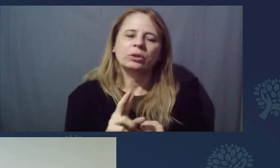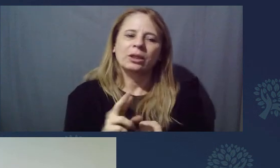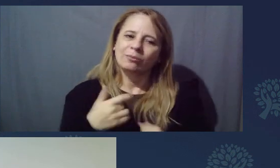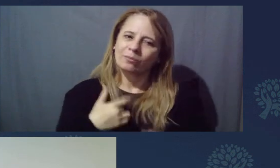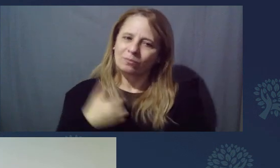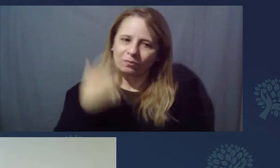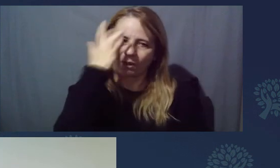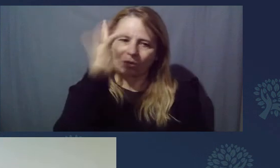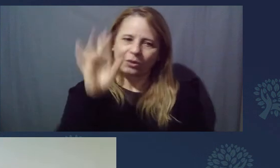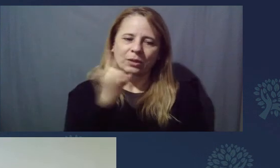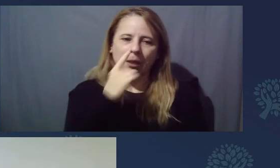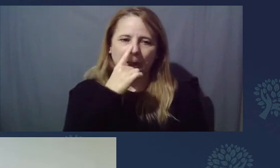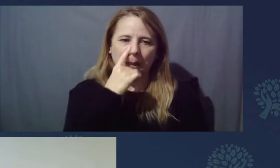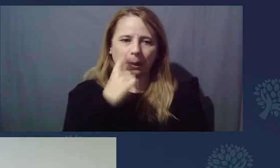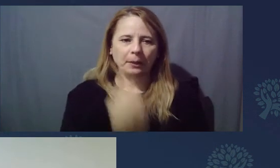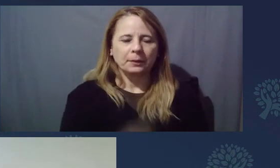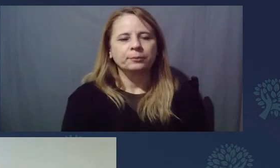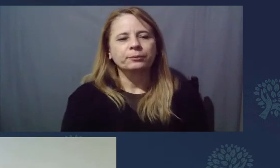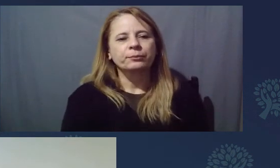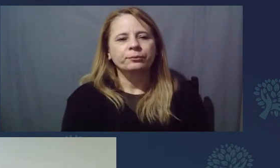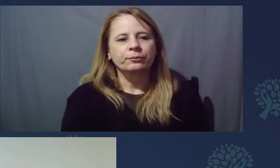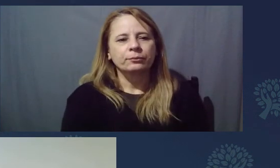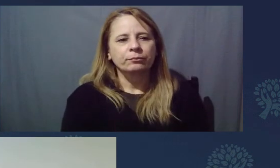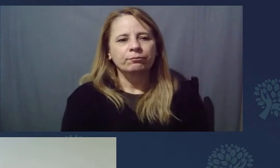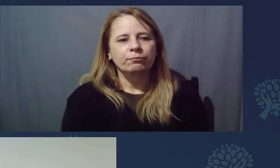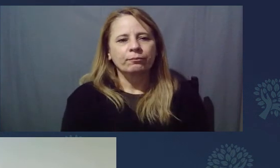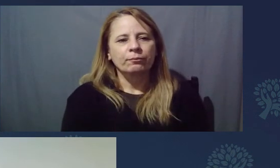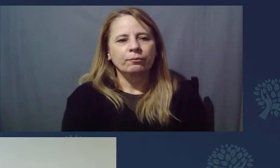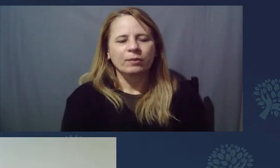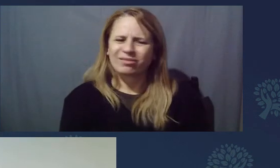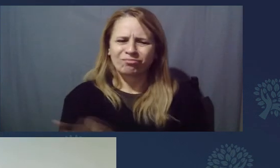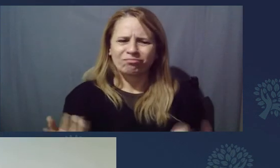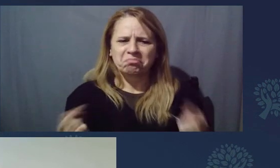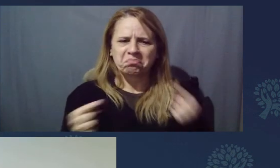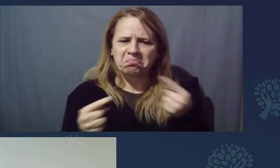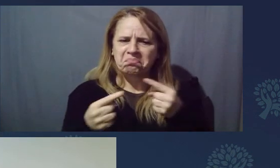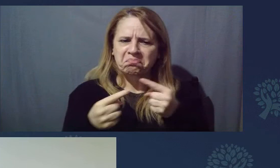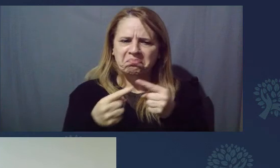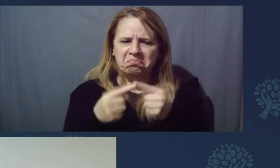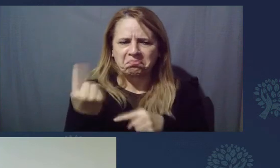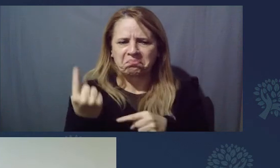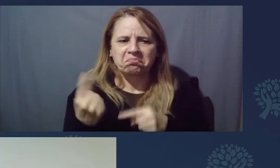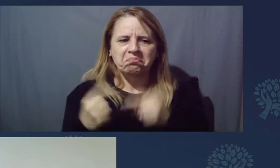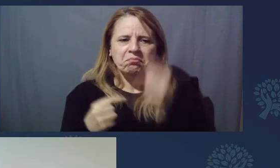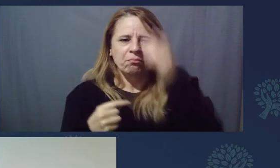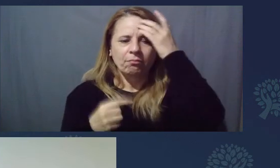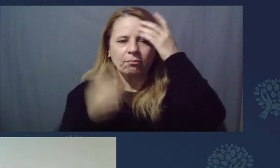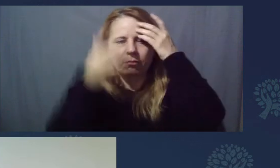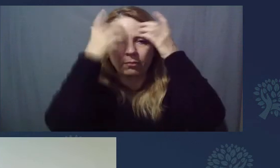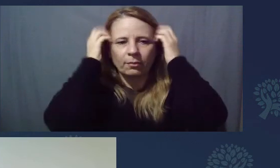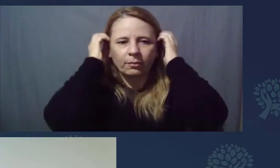questão. Agora, eu não vejo muito relação, mas...